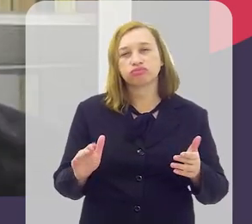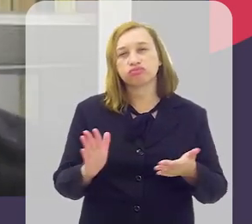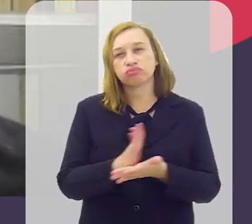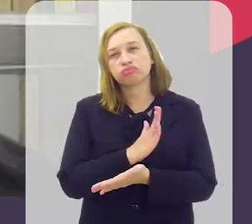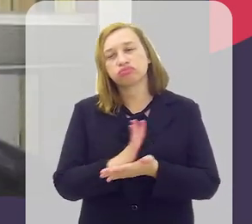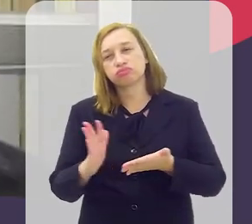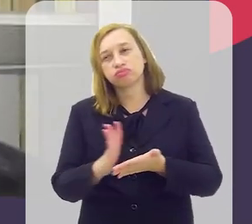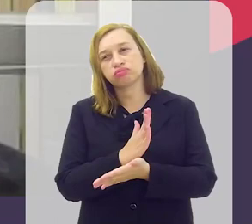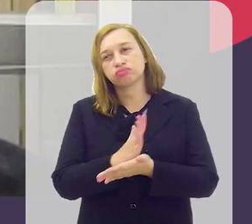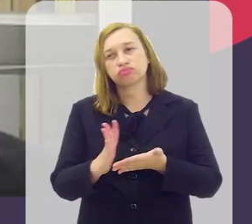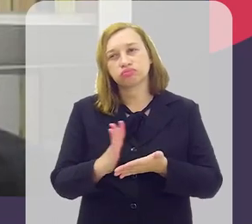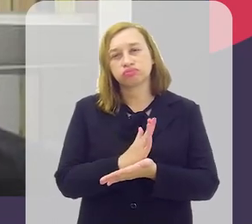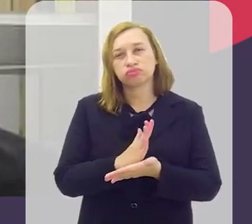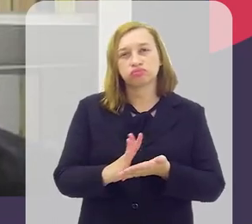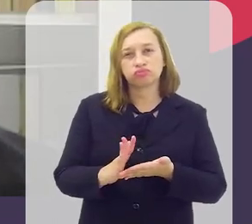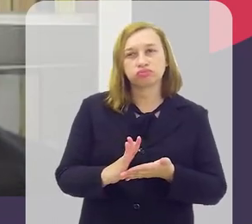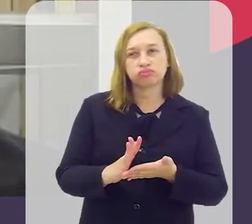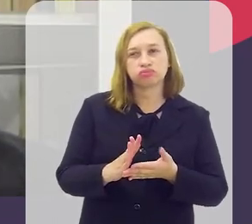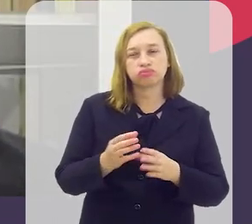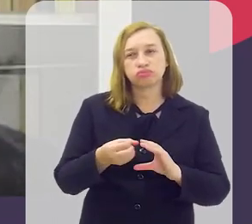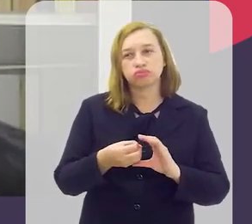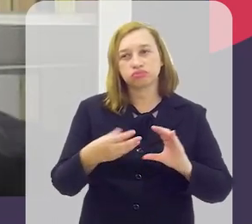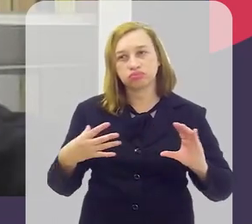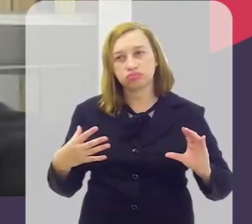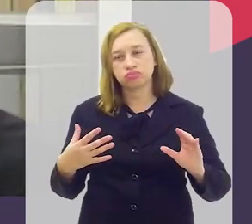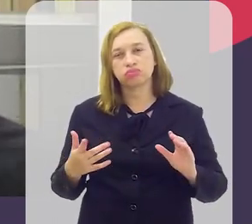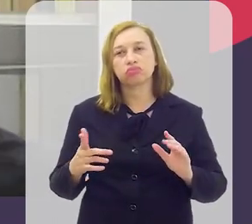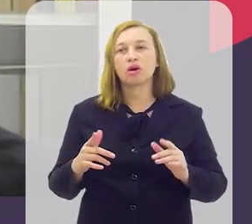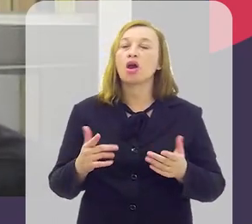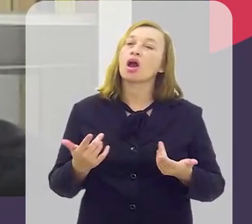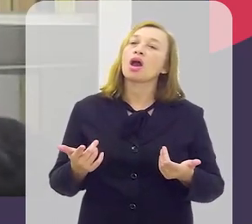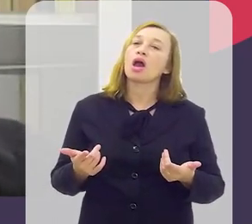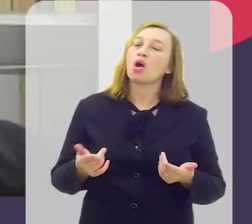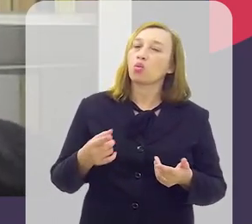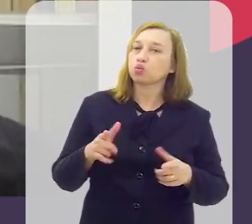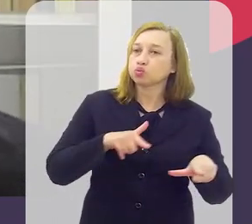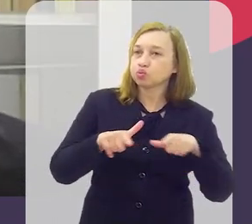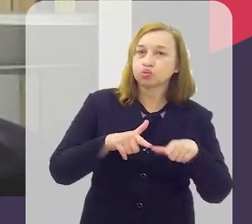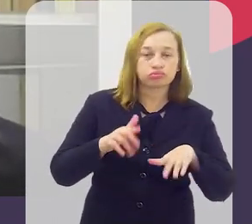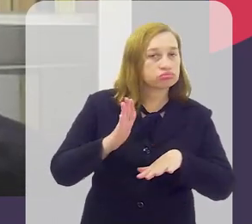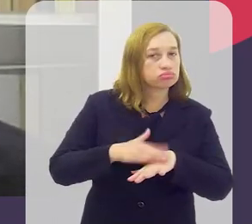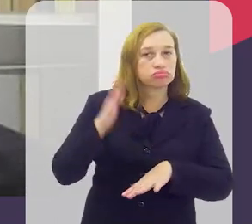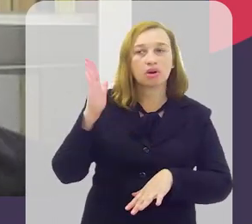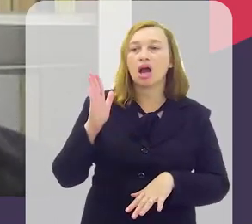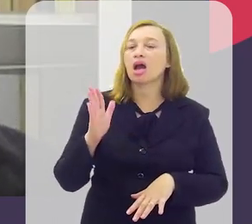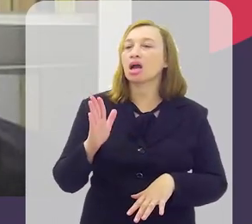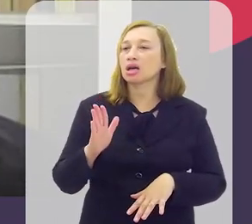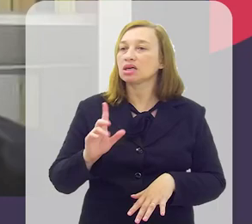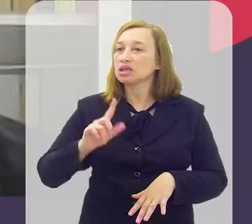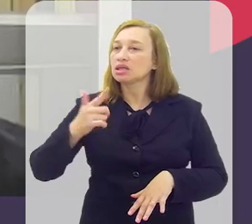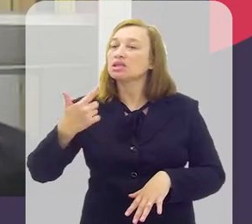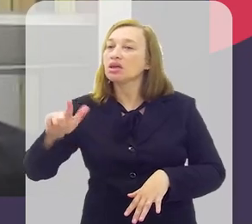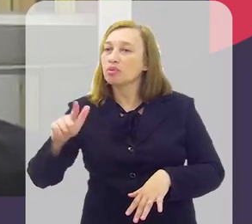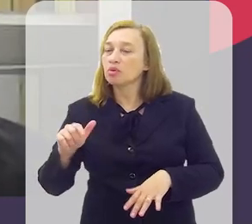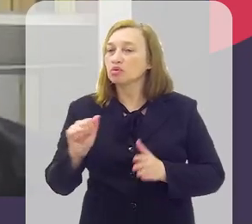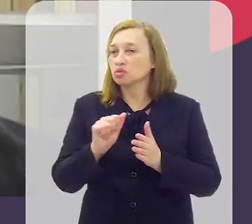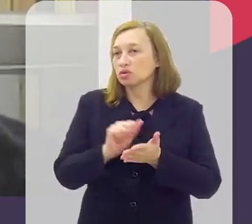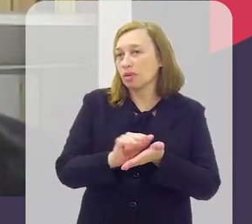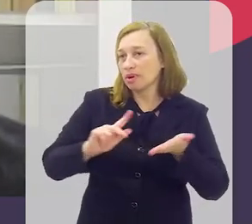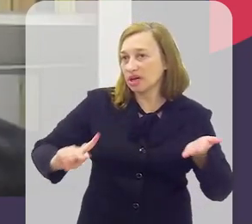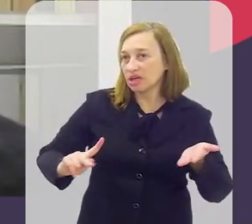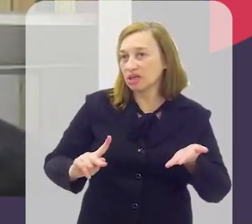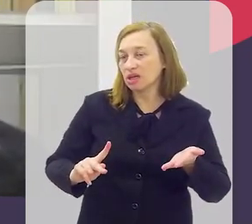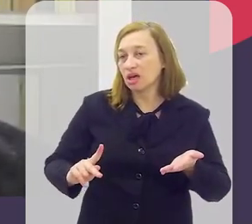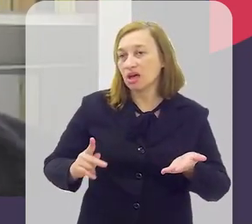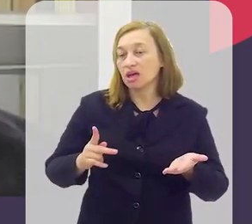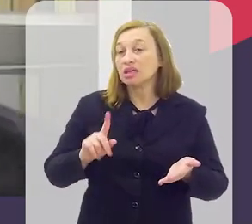cheguei a comentar do grupo dos entregadores, porque vem muita gente, a rotatividade ela é muito maior, né? Claro, com a facilidade dos aplicativos. Depois que é aprovado, às vezes